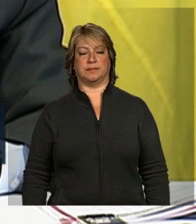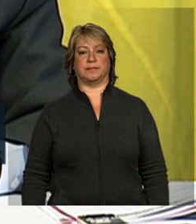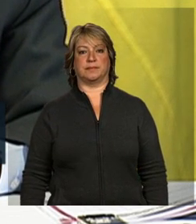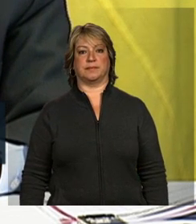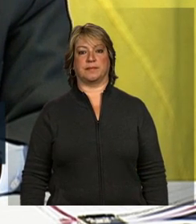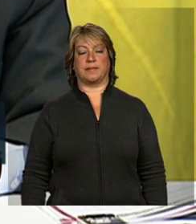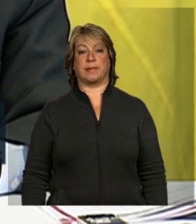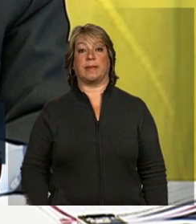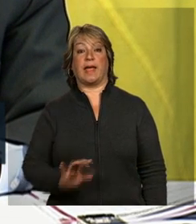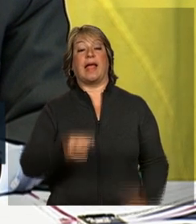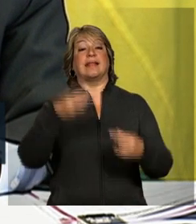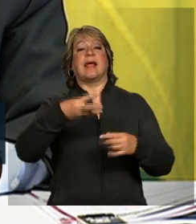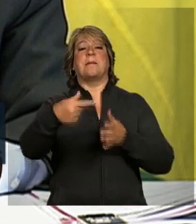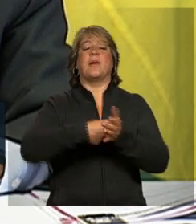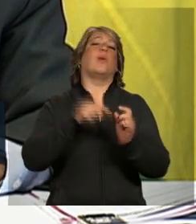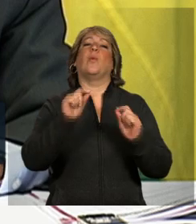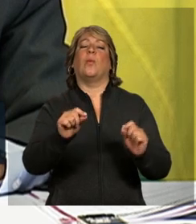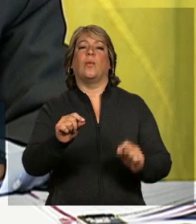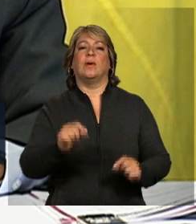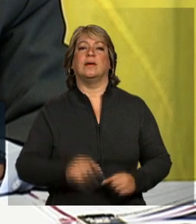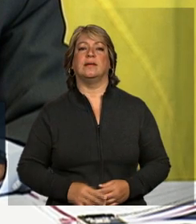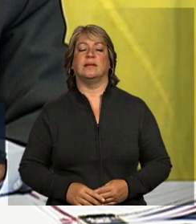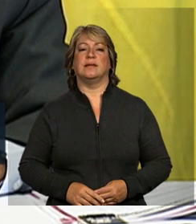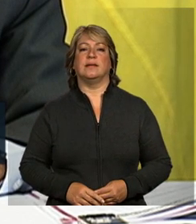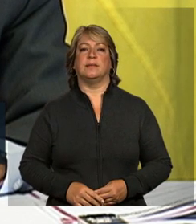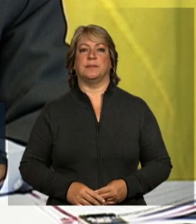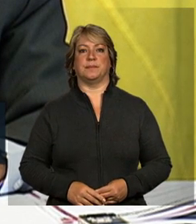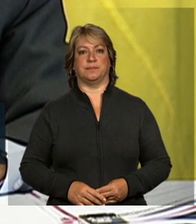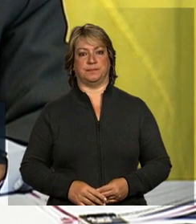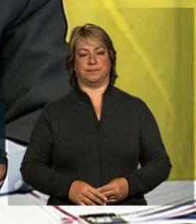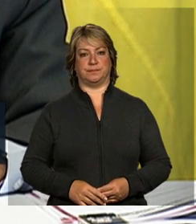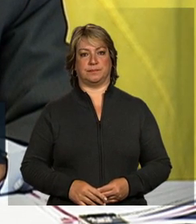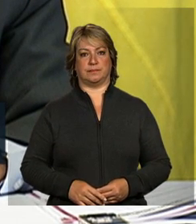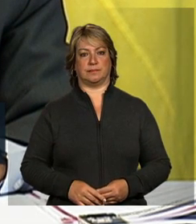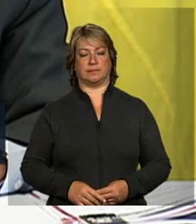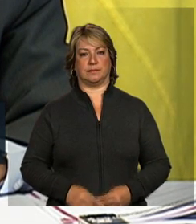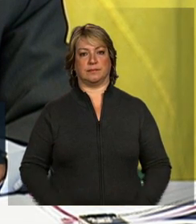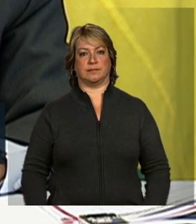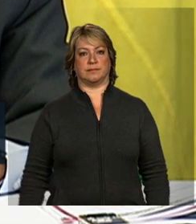eh e a terceira pergunta foi o quê